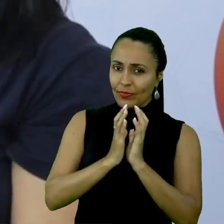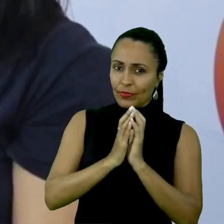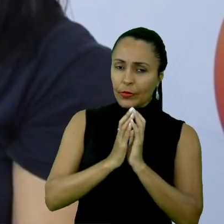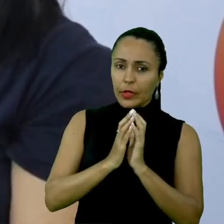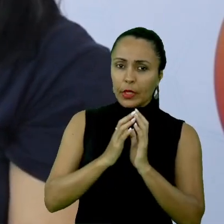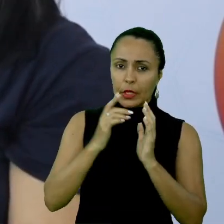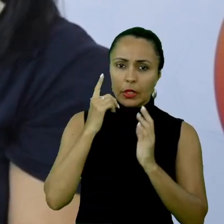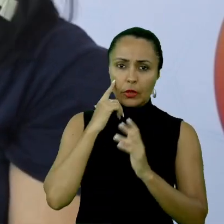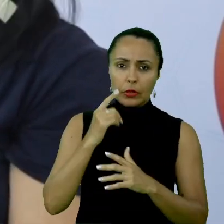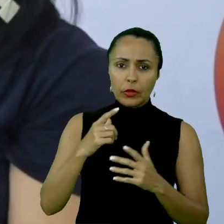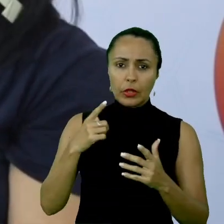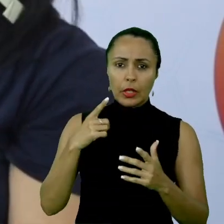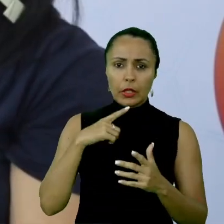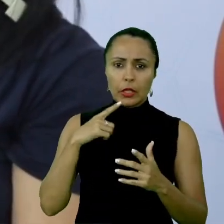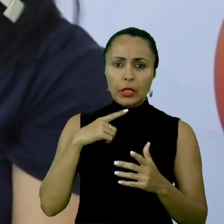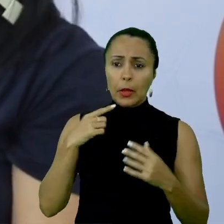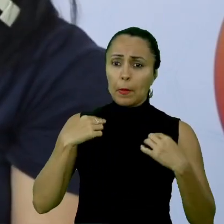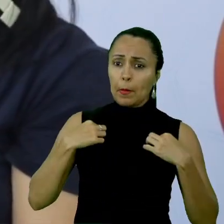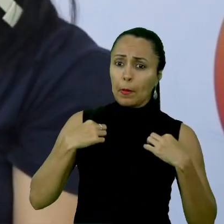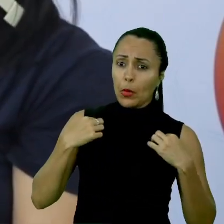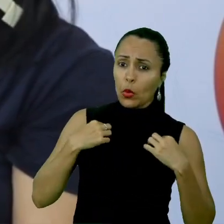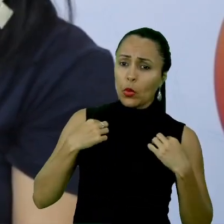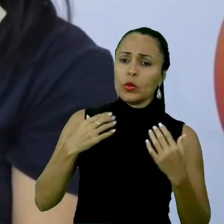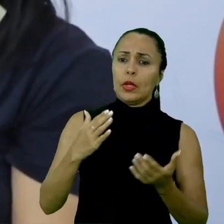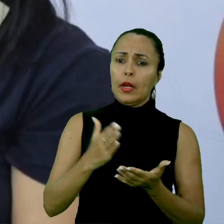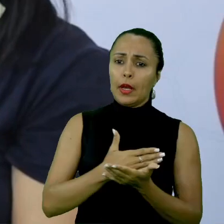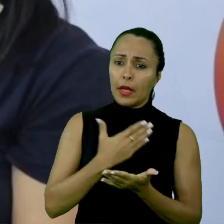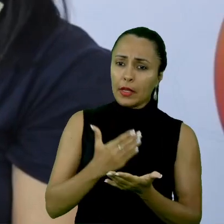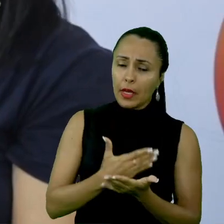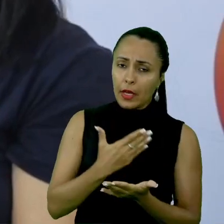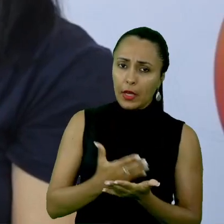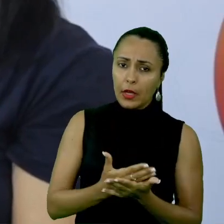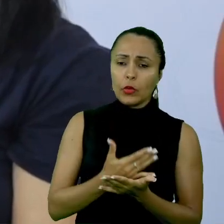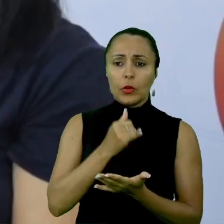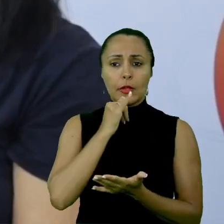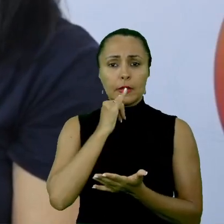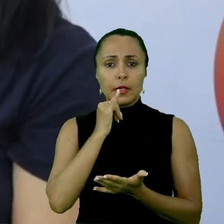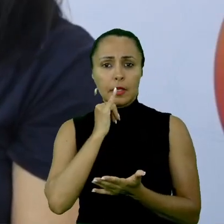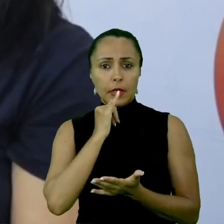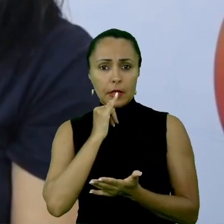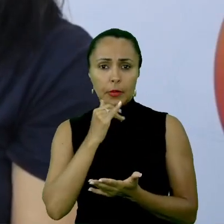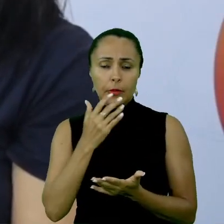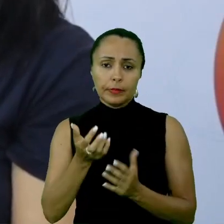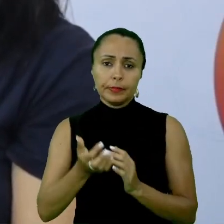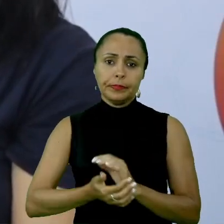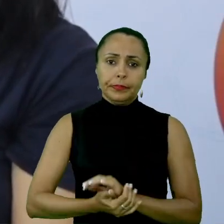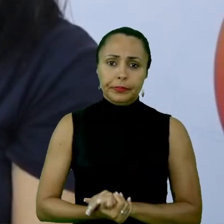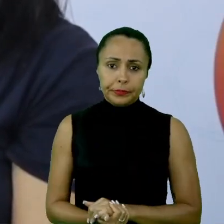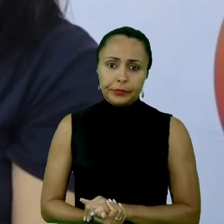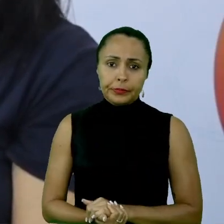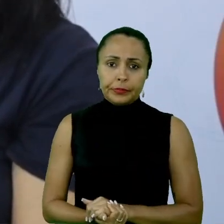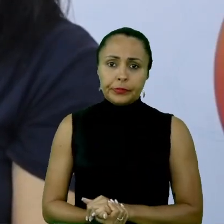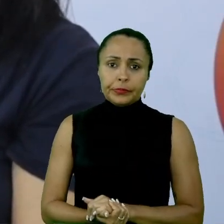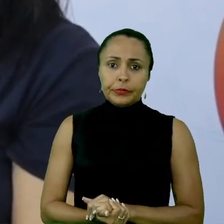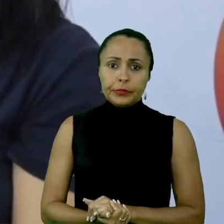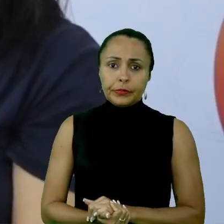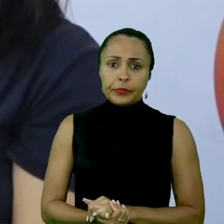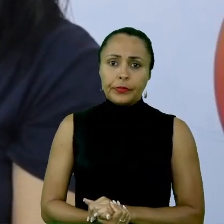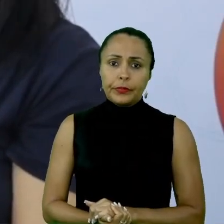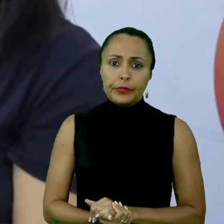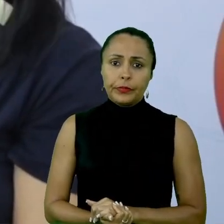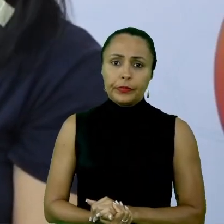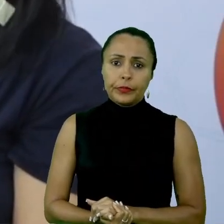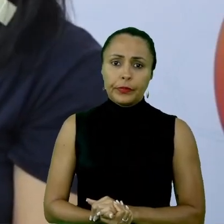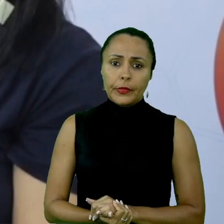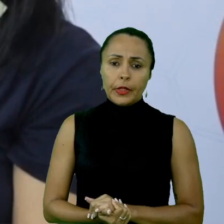ecobag, a gente tem blusas, a gente tem cadernos como esse, por exemplo, que é literalmente uma ilustração do Hotel Central e